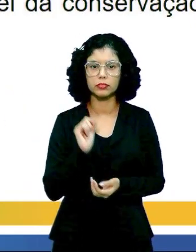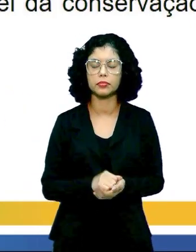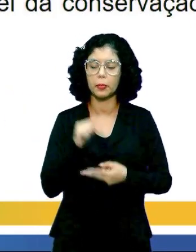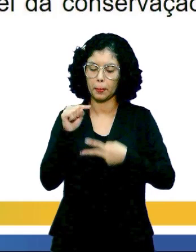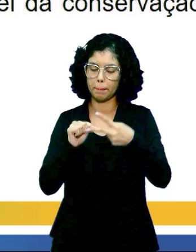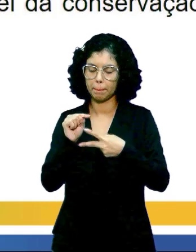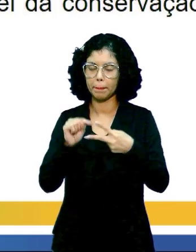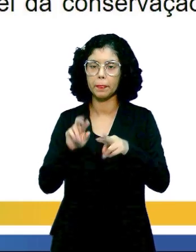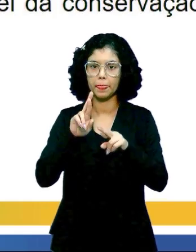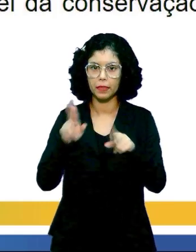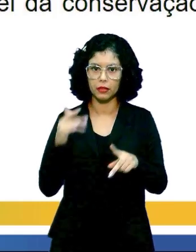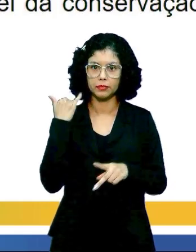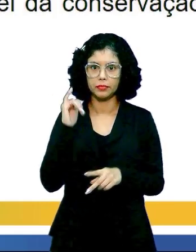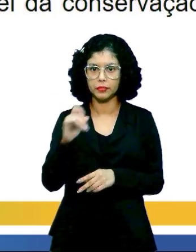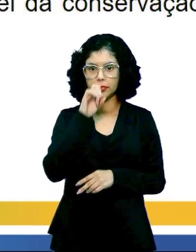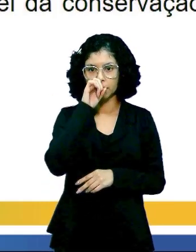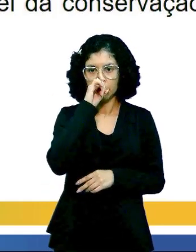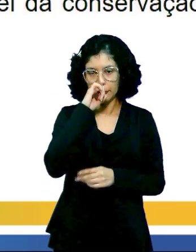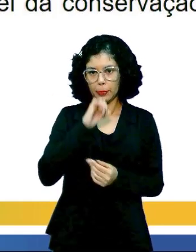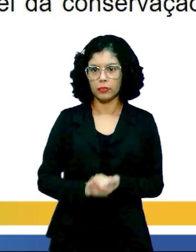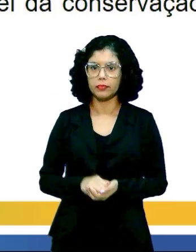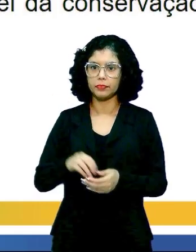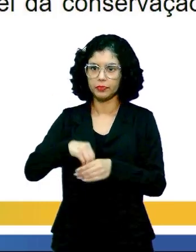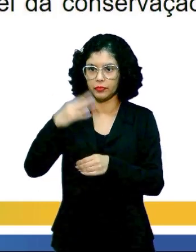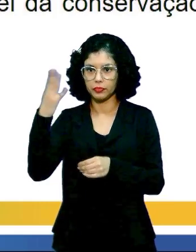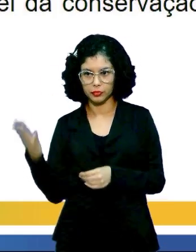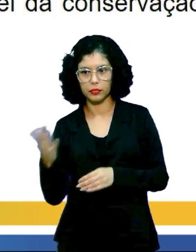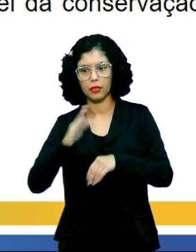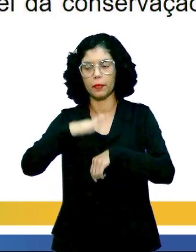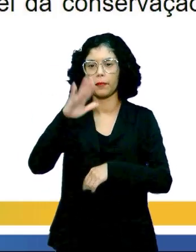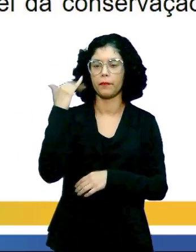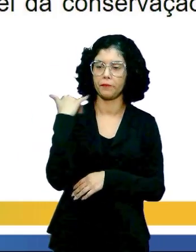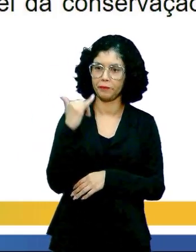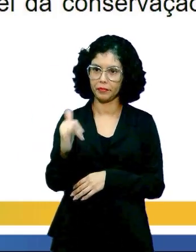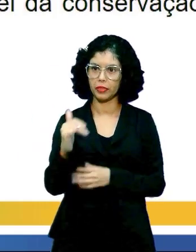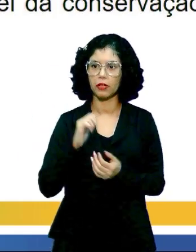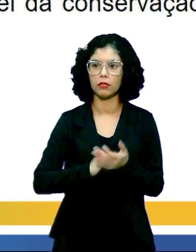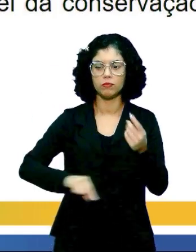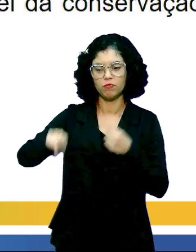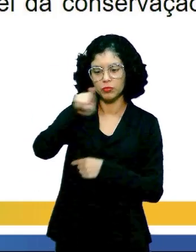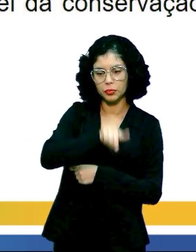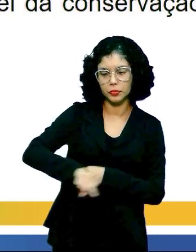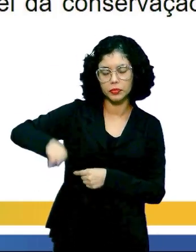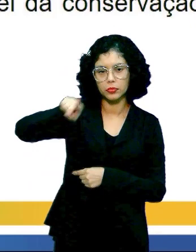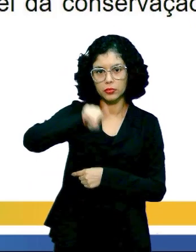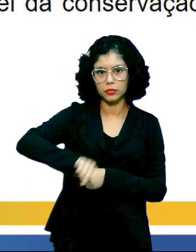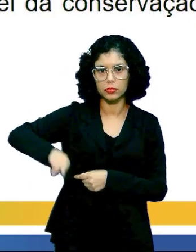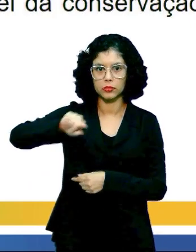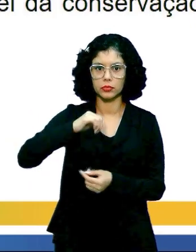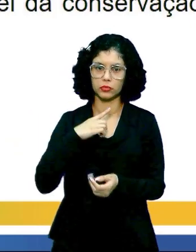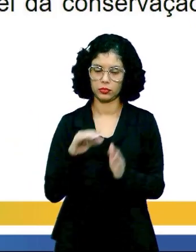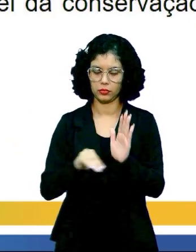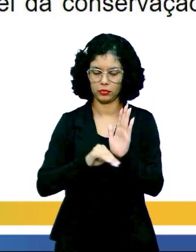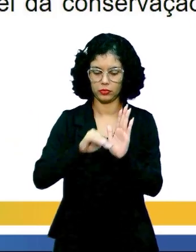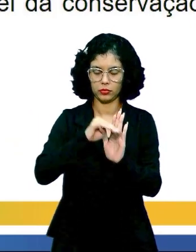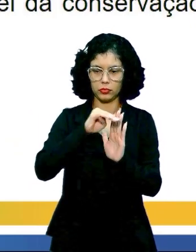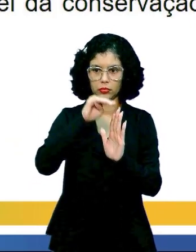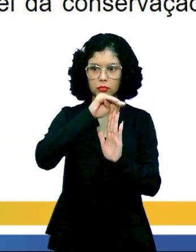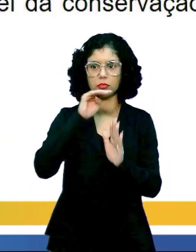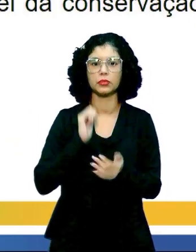duas regiões diferentes da eletrosfera, região mais externa onde os elétrons circulam, têm diferentes níveis de